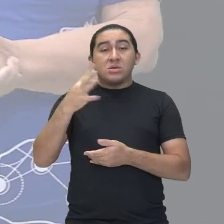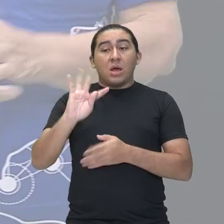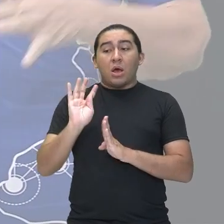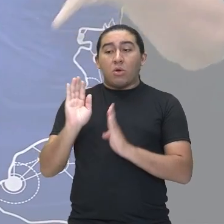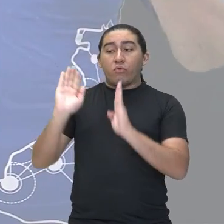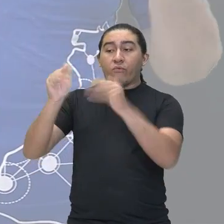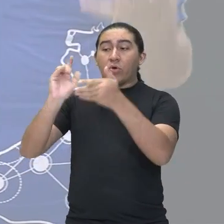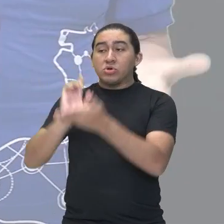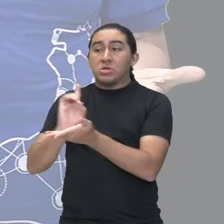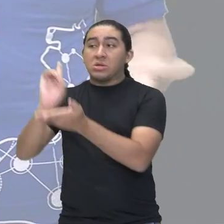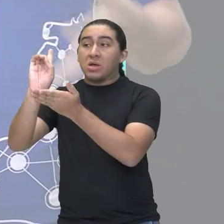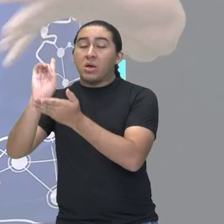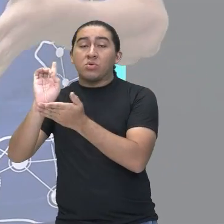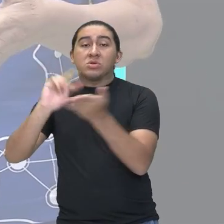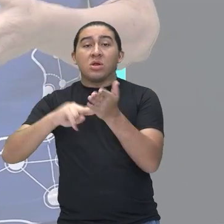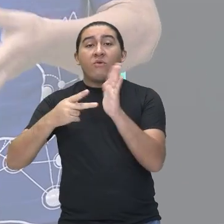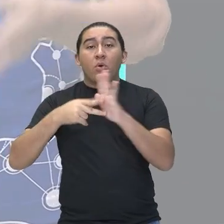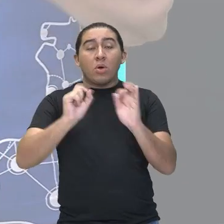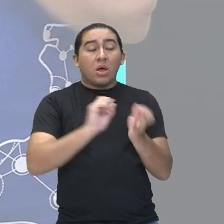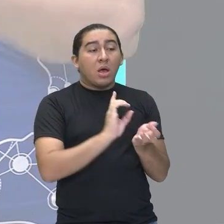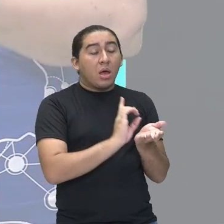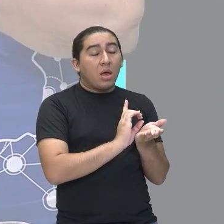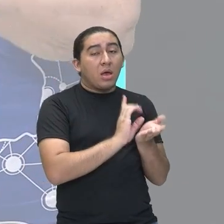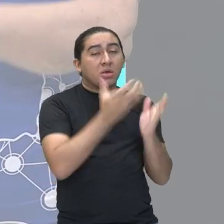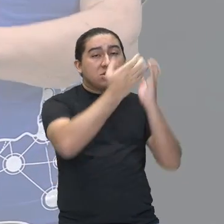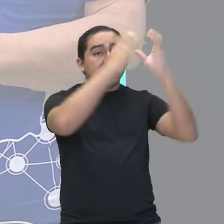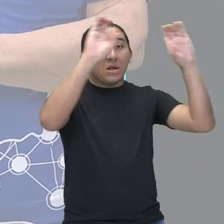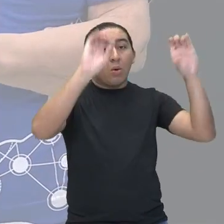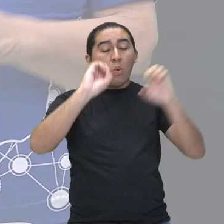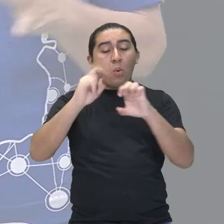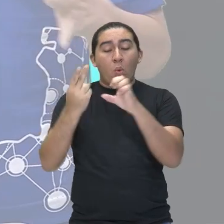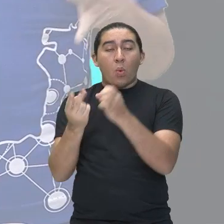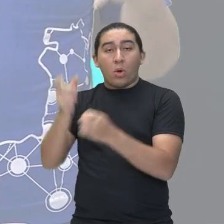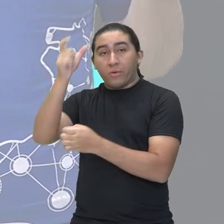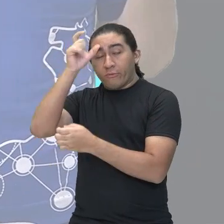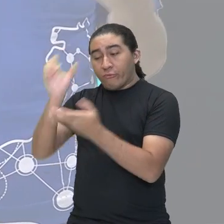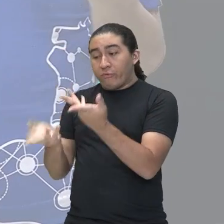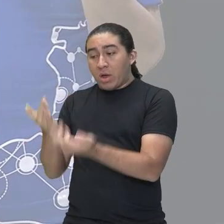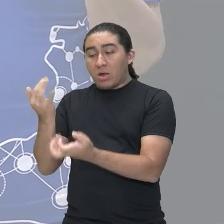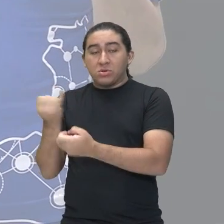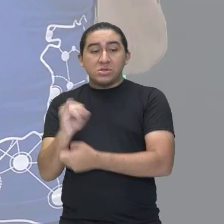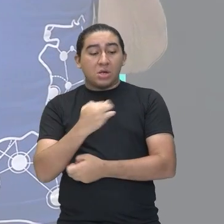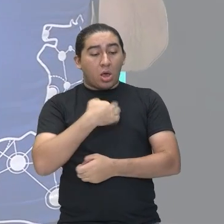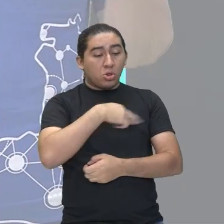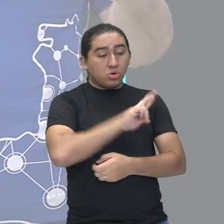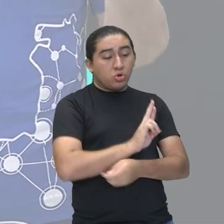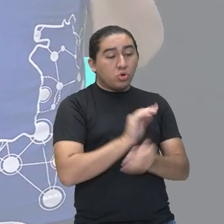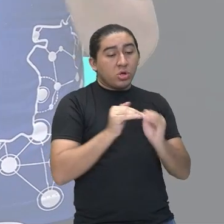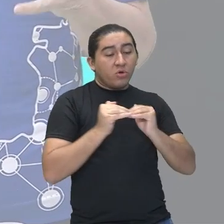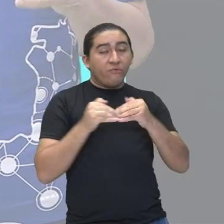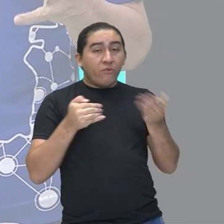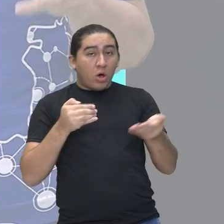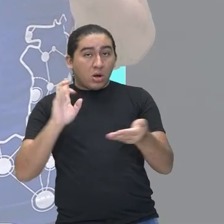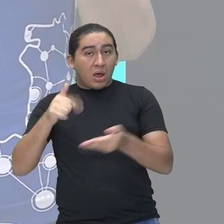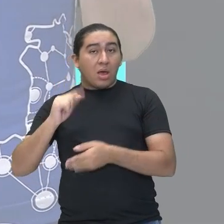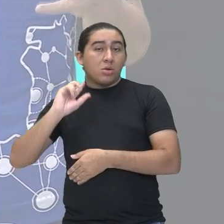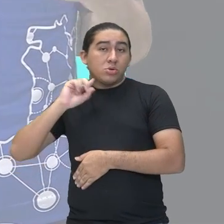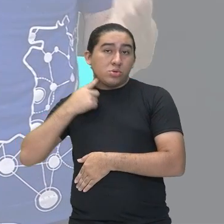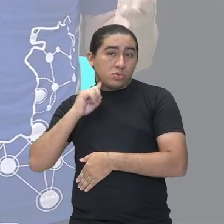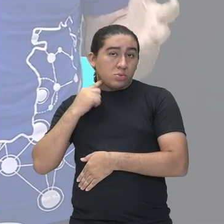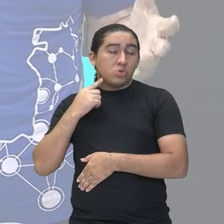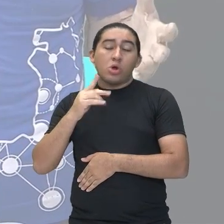inferno. Então, o que não era religioso era profano. Então, havia esse 8 ou 80,